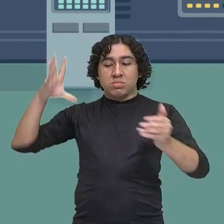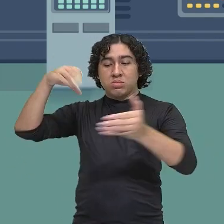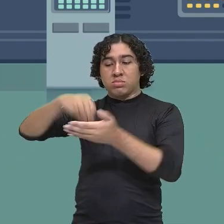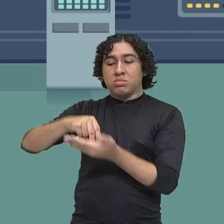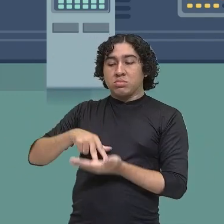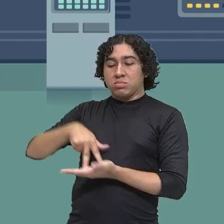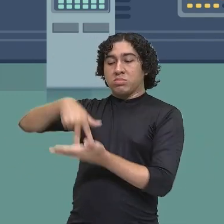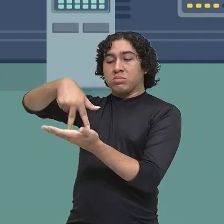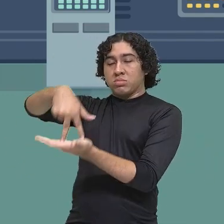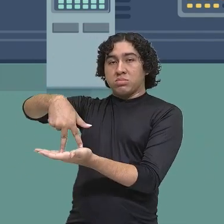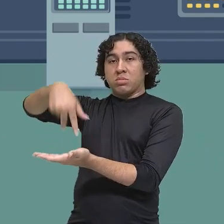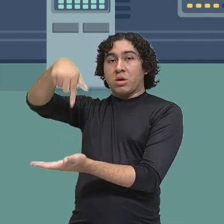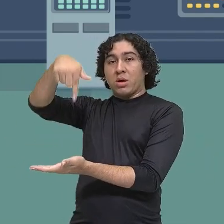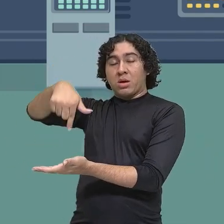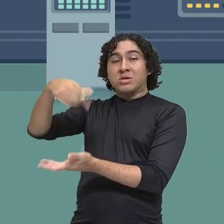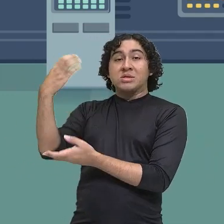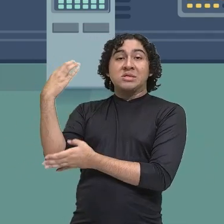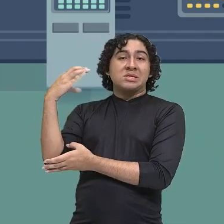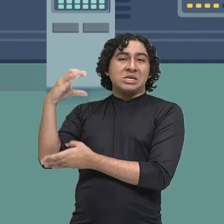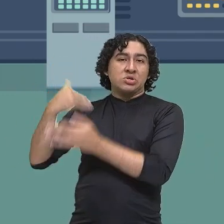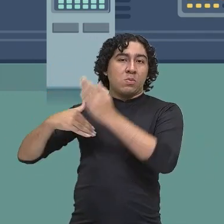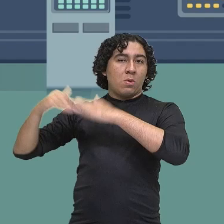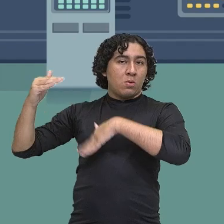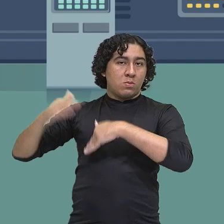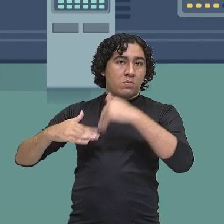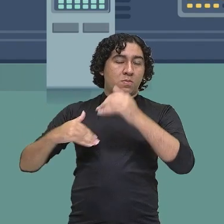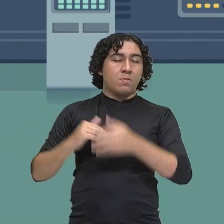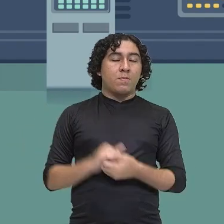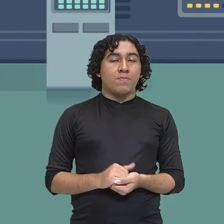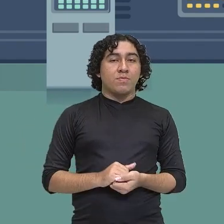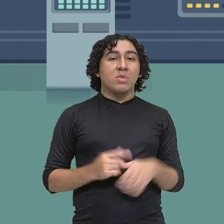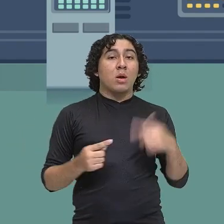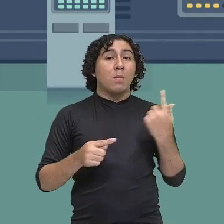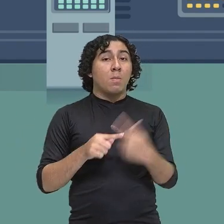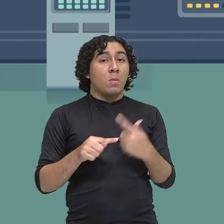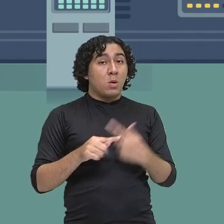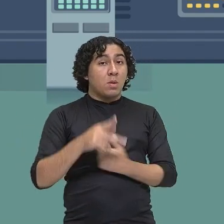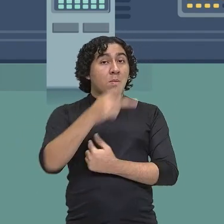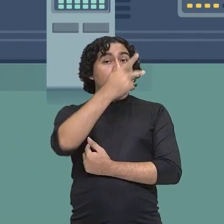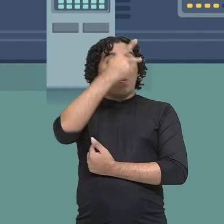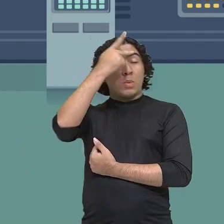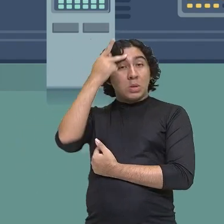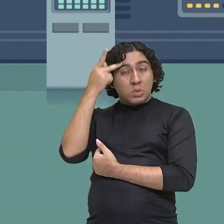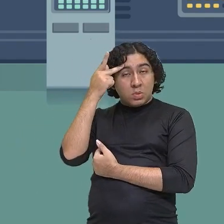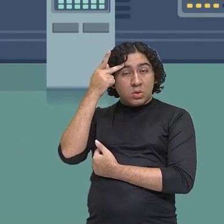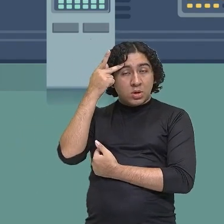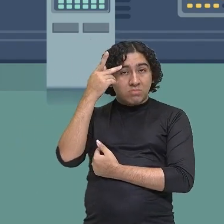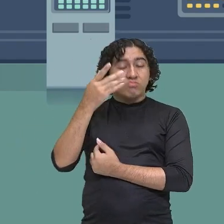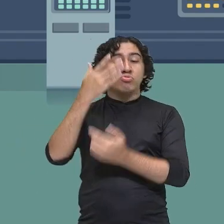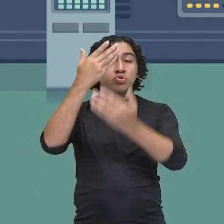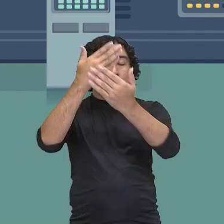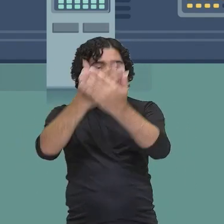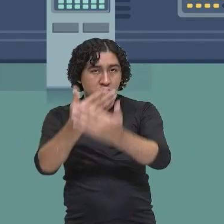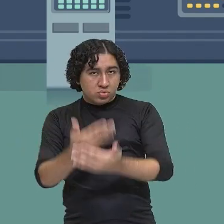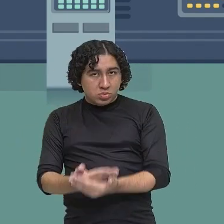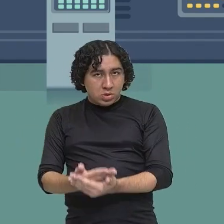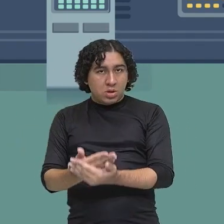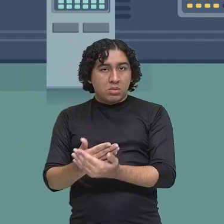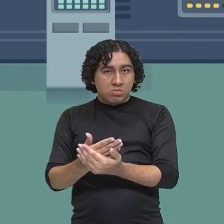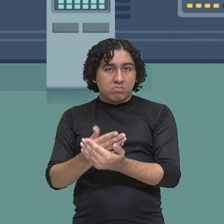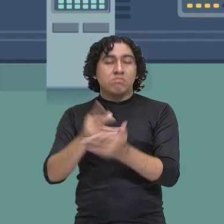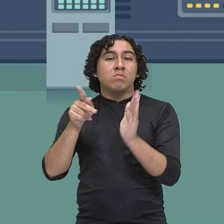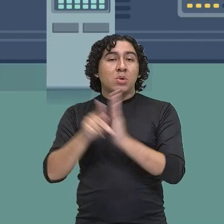aonde? Na forma científica. Por quê? Porque as pessoas que vão estudar de